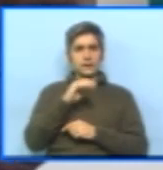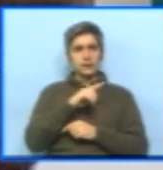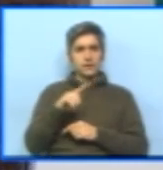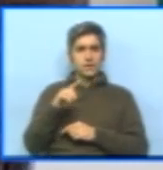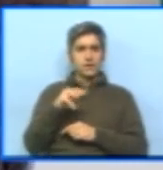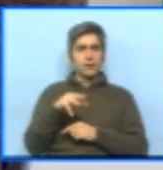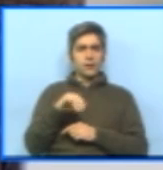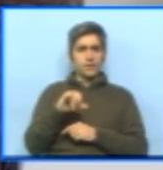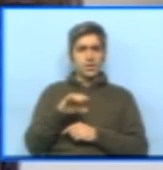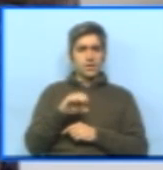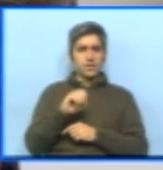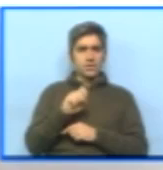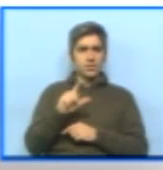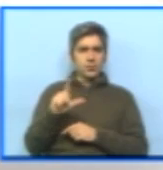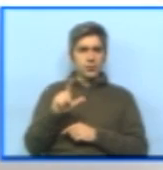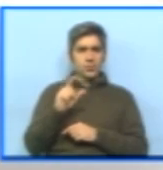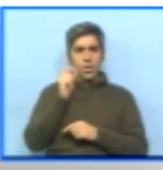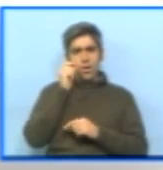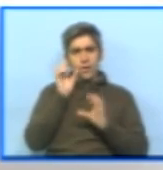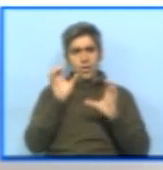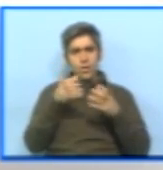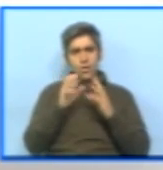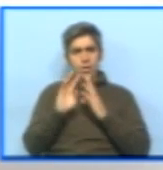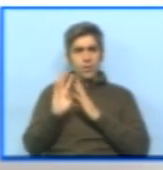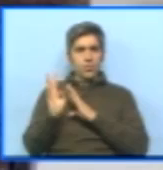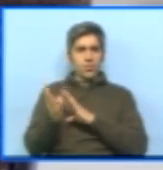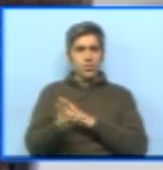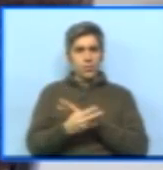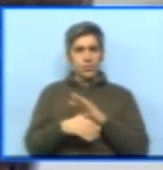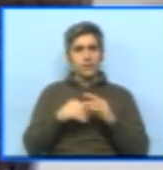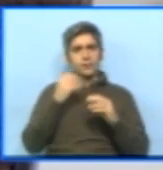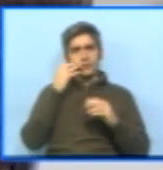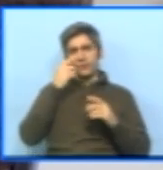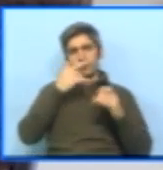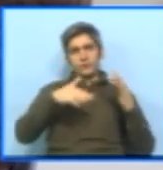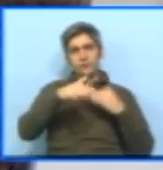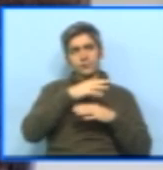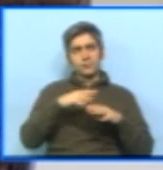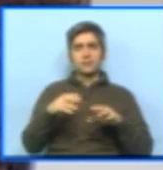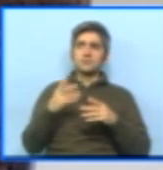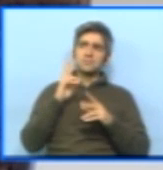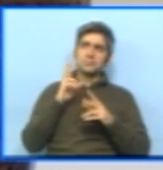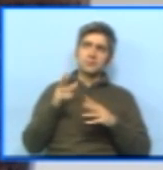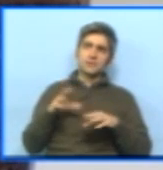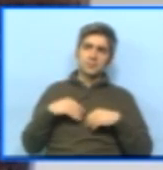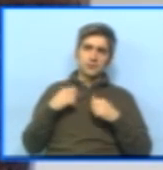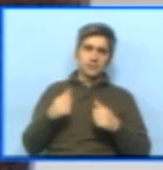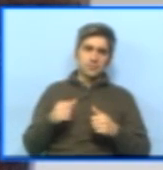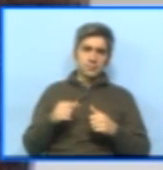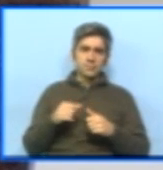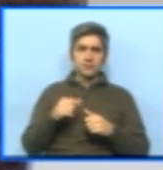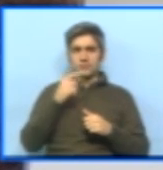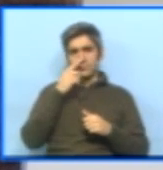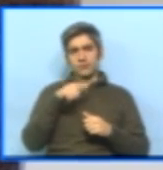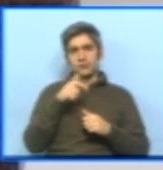de grupos de homens em São Miguel? Como é que foi o acolhimento nesta experiência? Bem, os micaelenses são